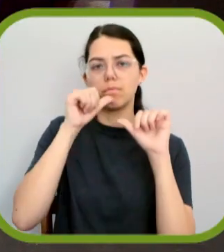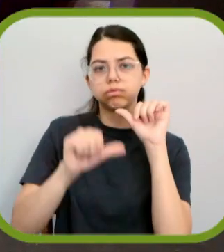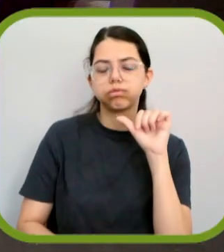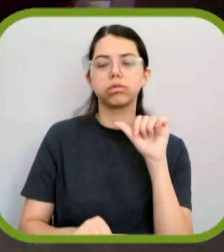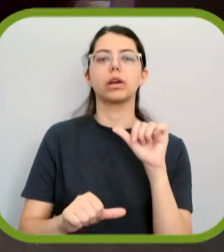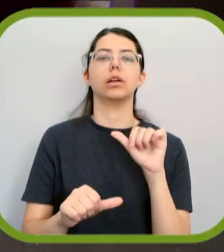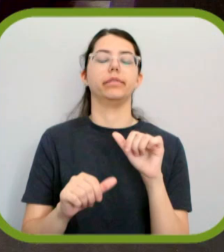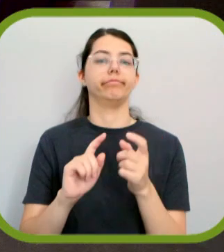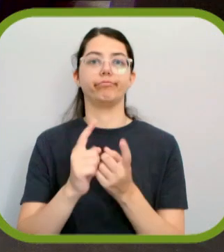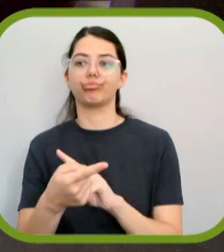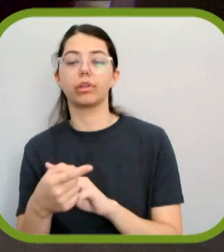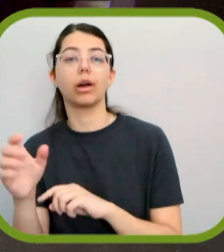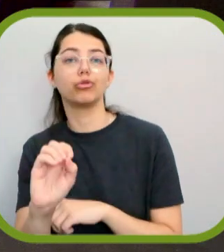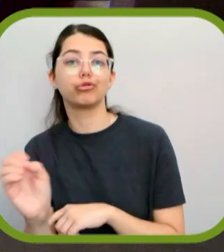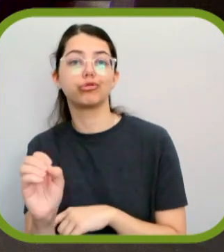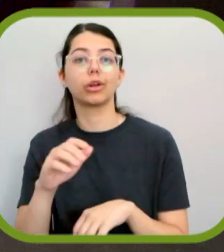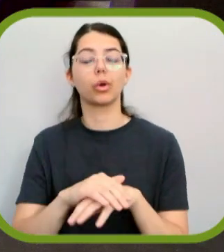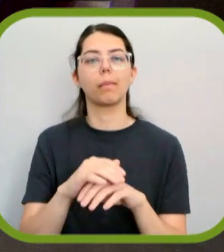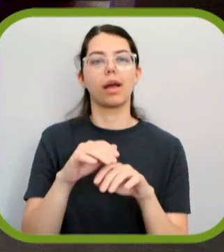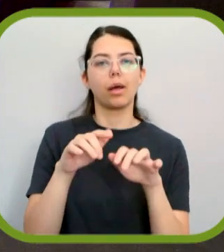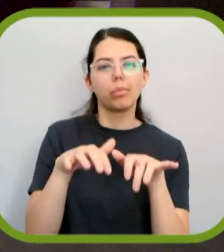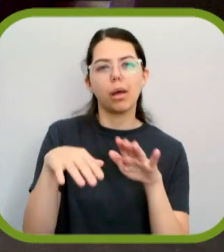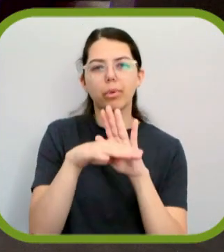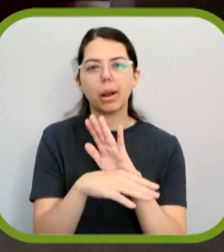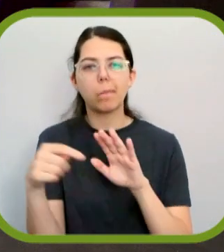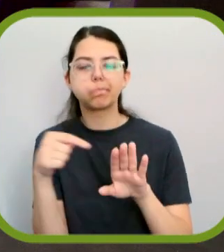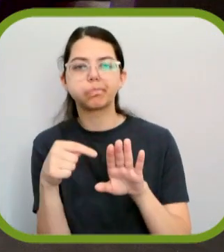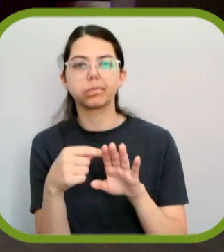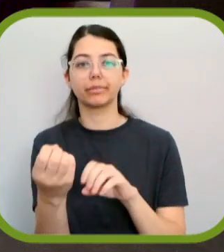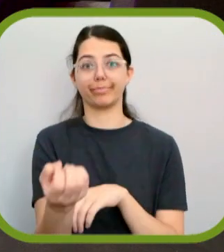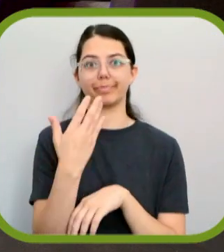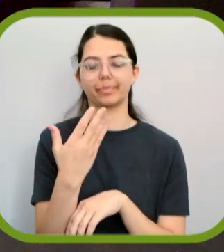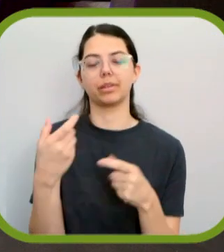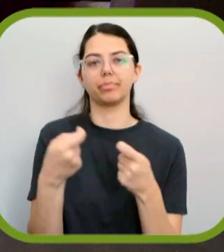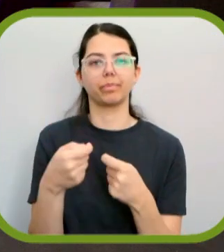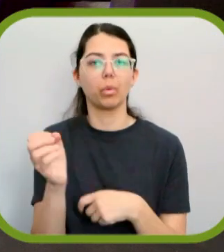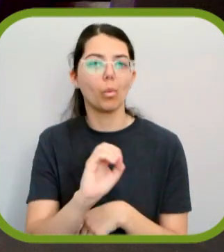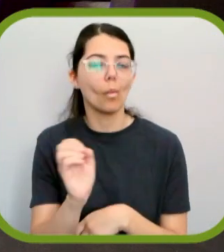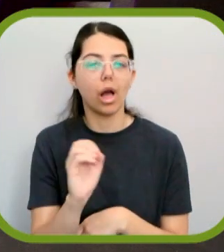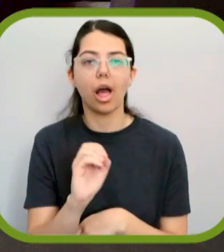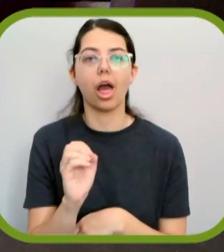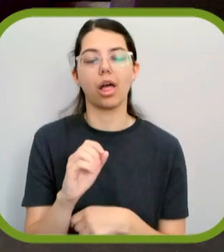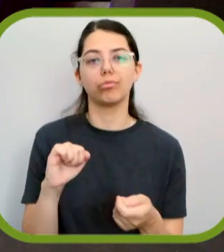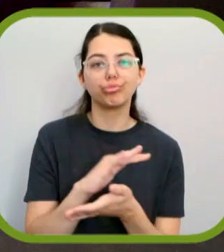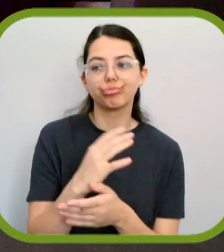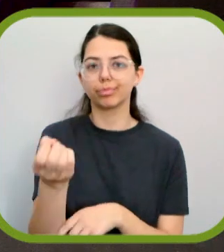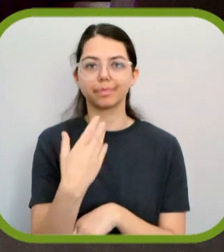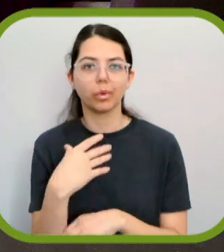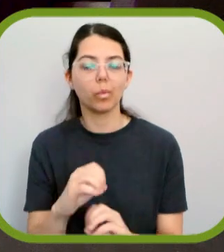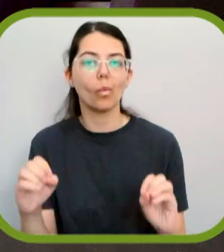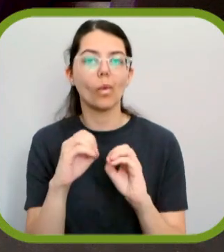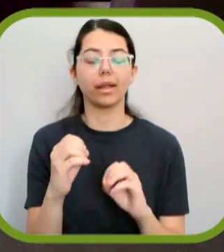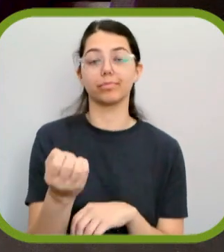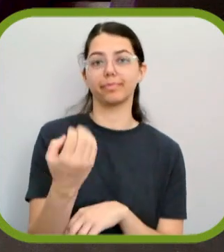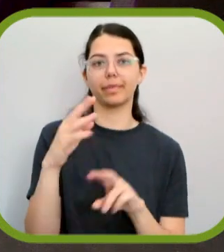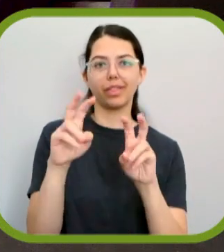vídeos com um discurso contrário àquele, não vai acontecer, porque o algoritmo não vai mandar isso para aquela conta, não vais receber uma